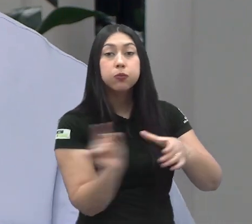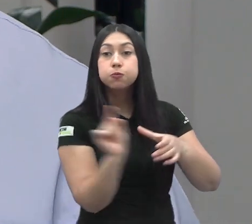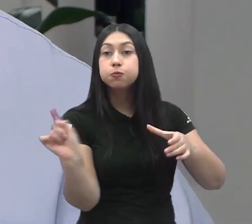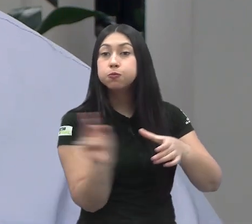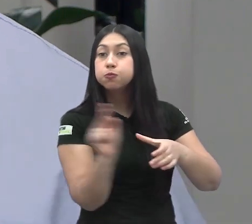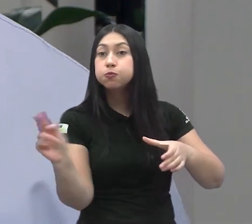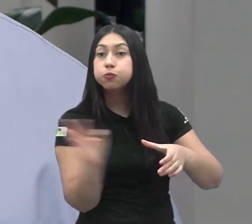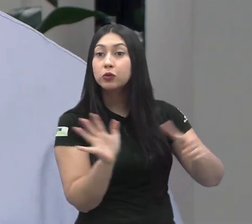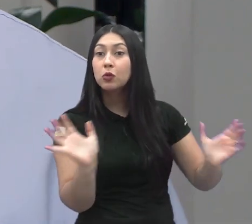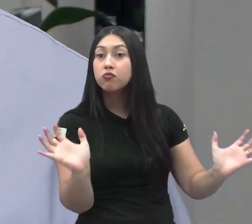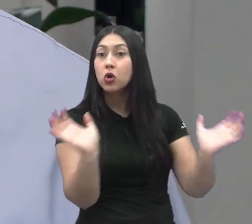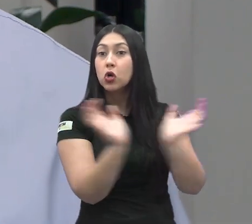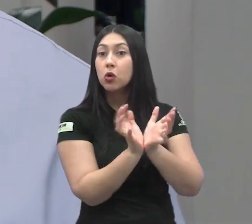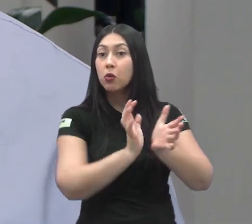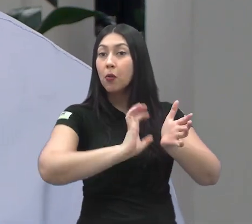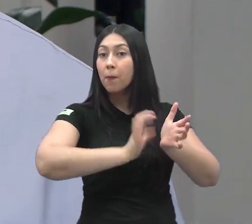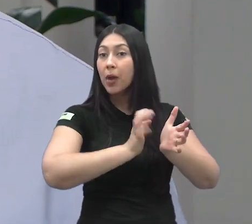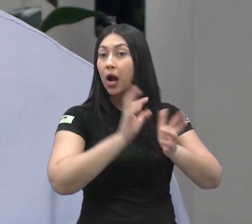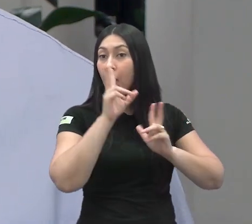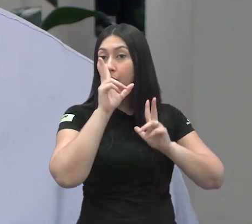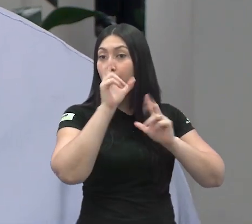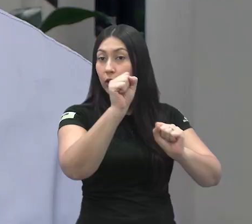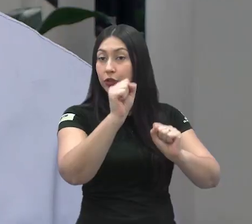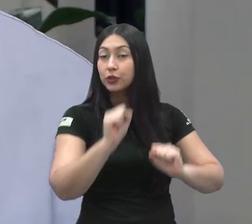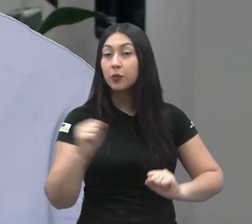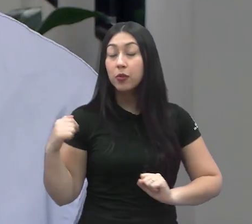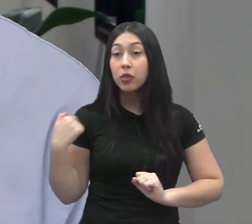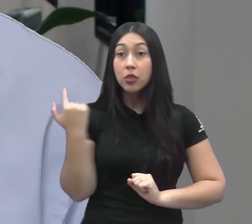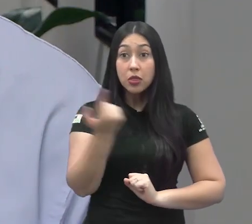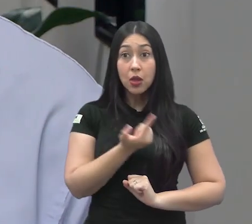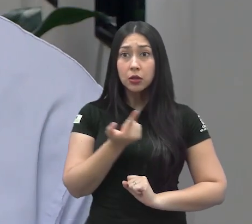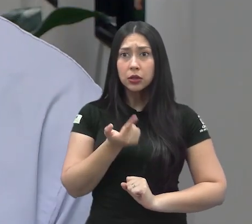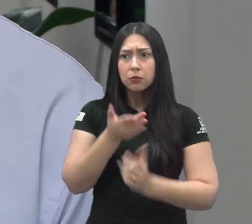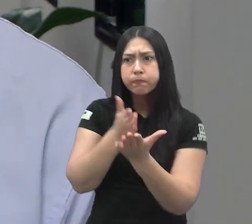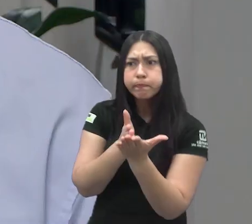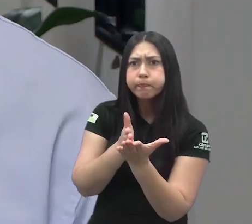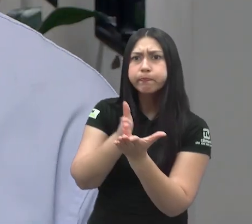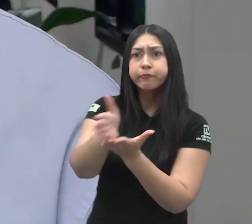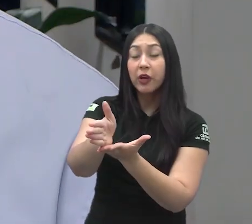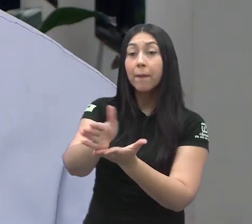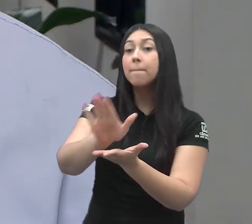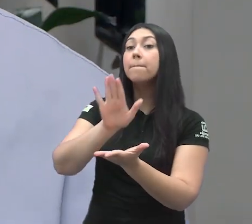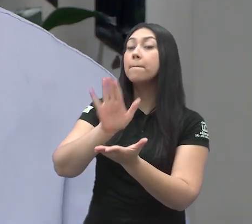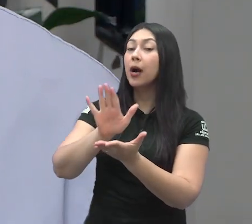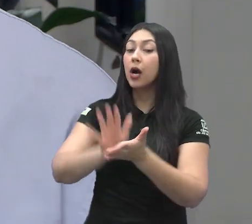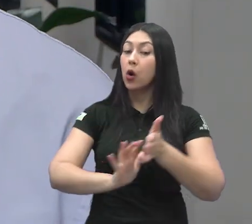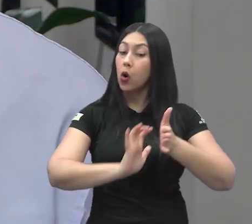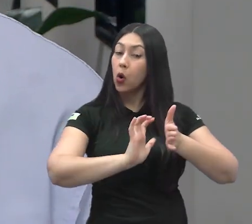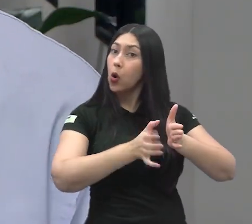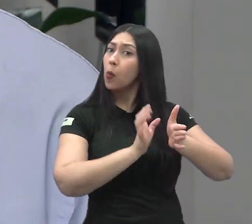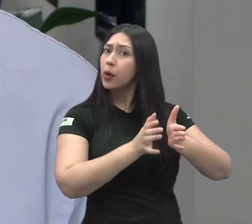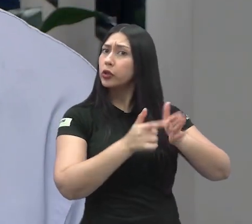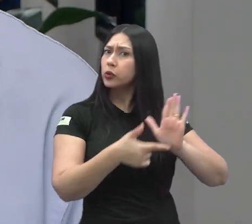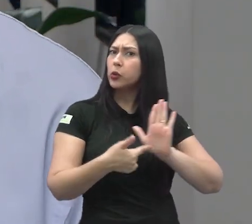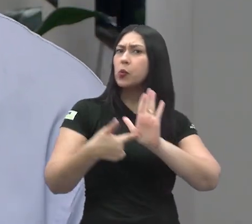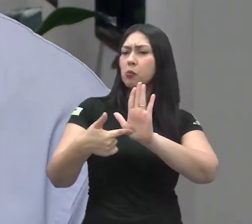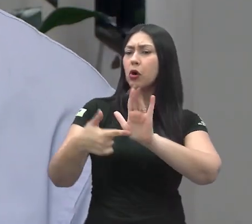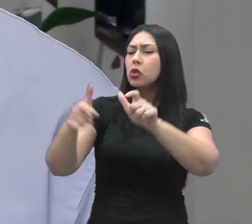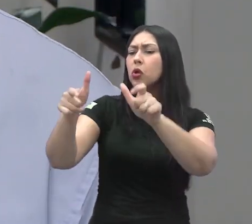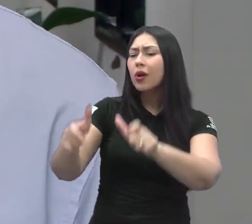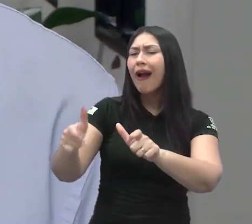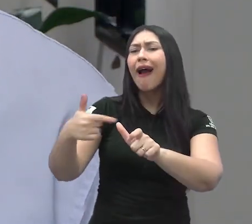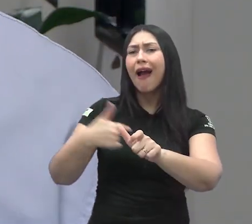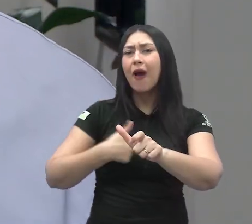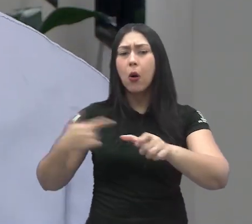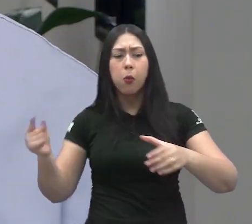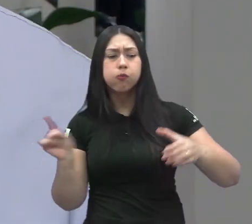lideranças para fortalecimento do partido na cidade. A gente trilha por um caminho que o partido ele direciona,